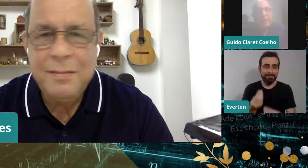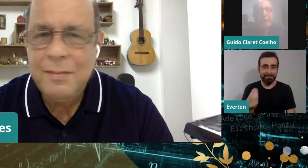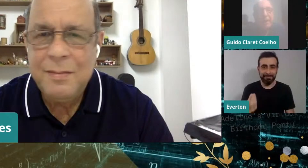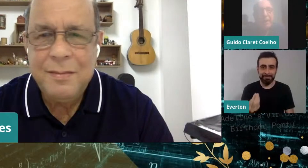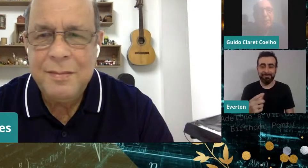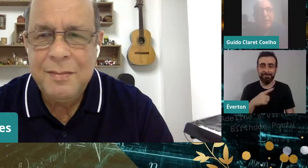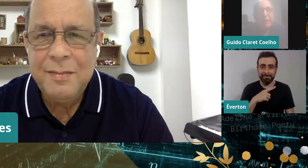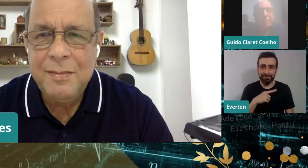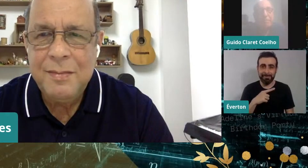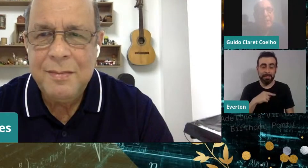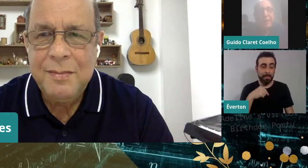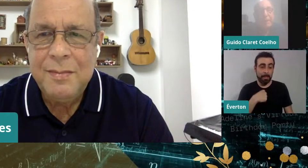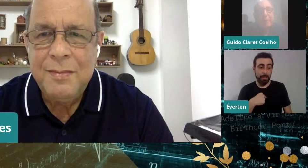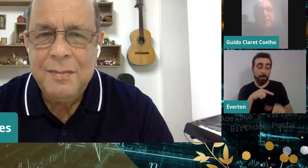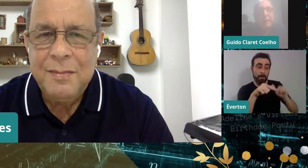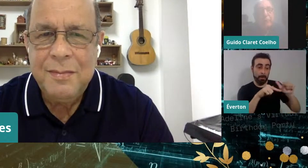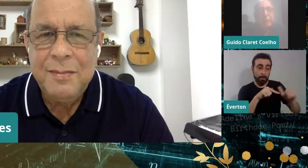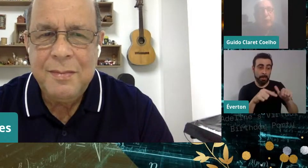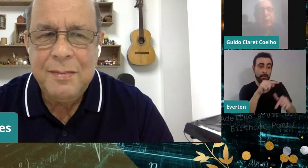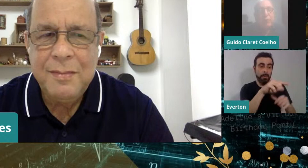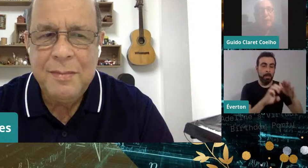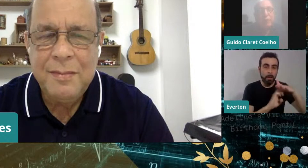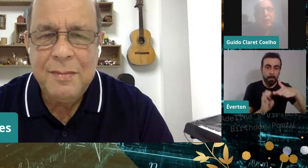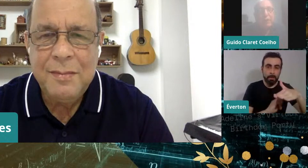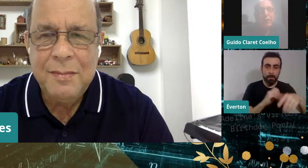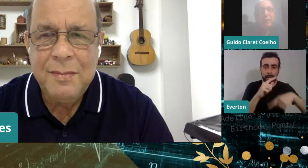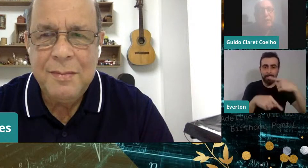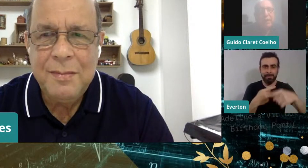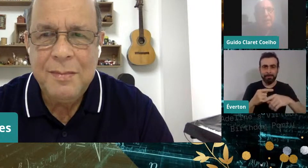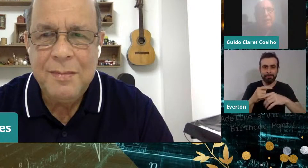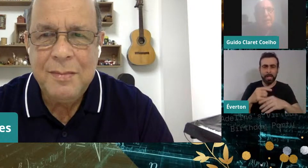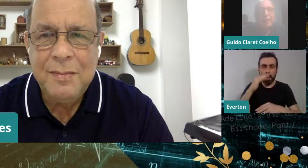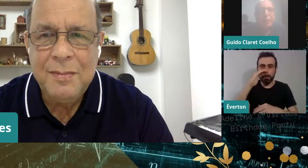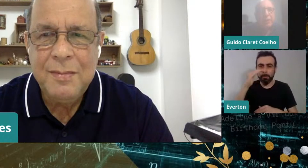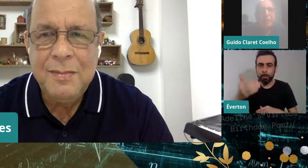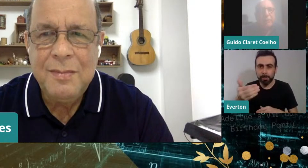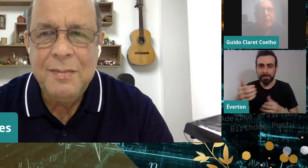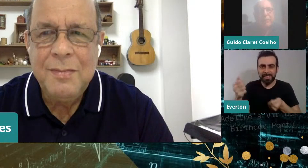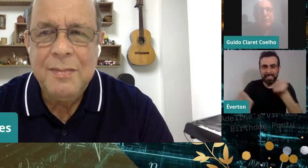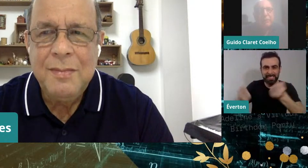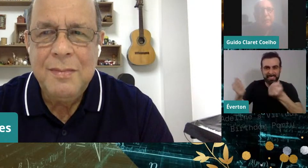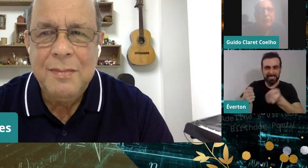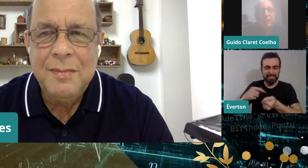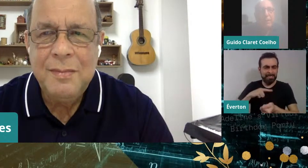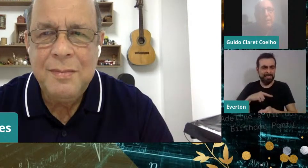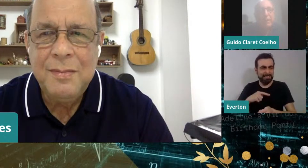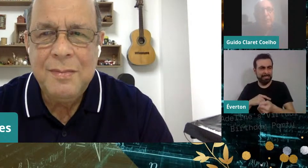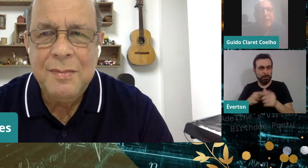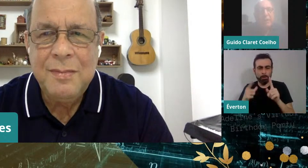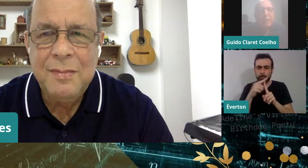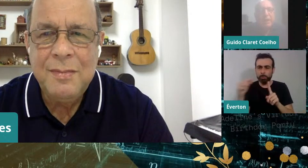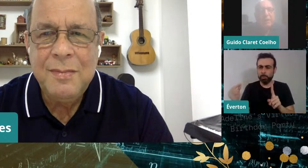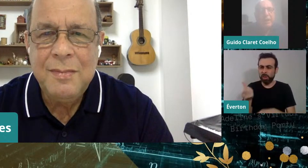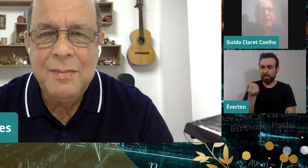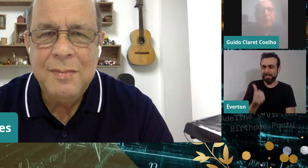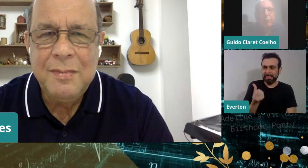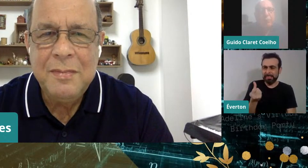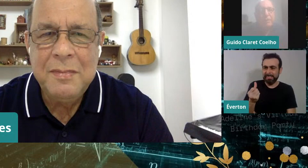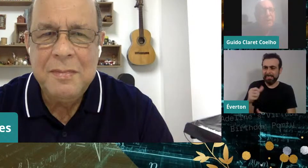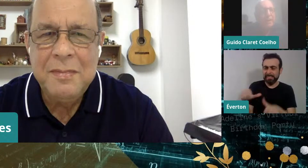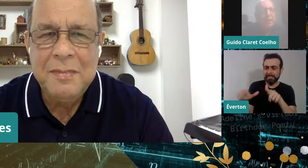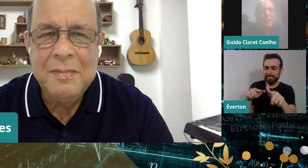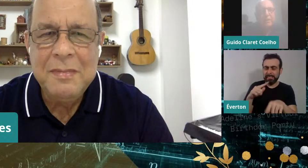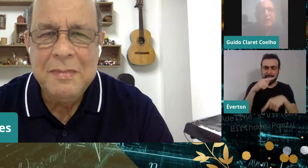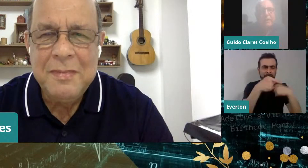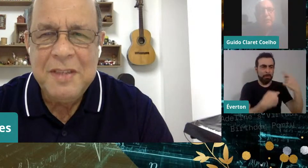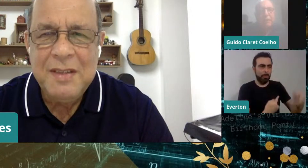Pepasa nessa época e pegava um Fusca à noite, saía 6 horas do serviço e para chegar às 7 e pouco